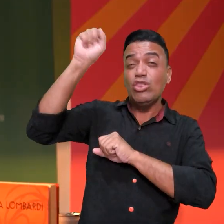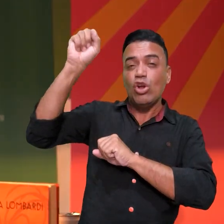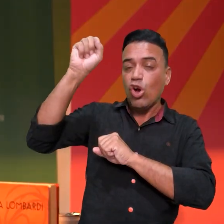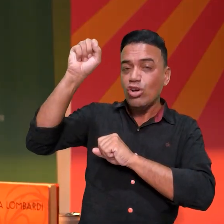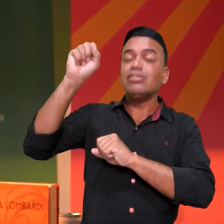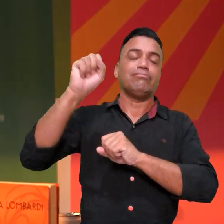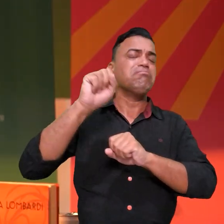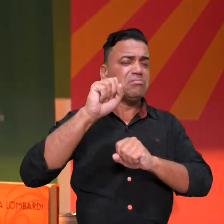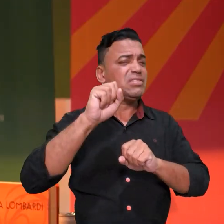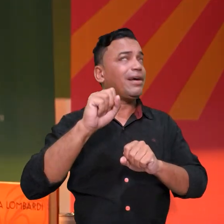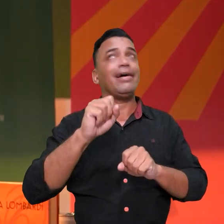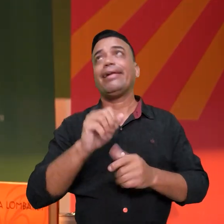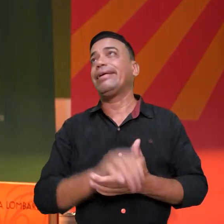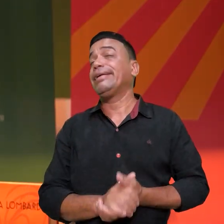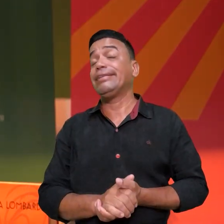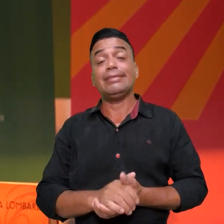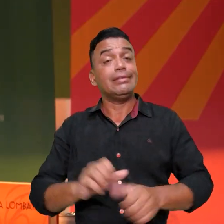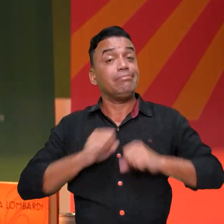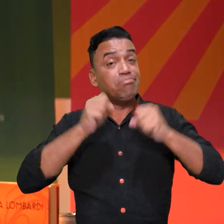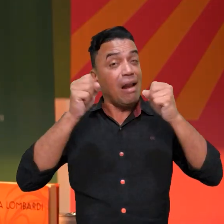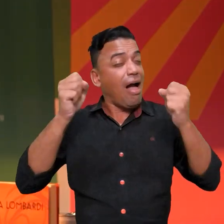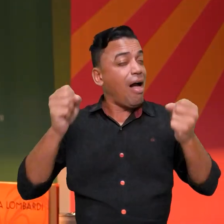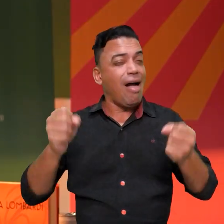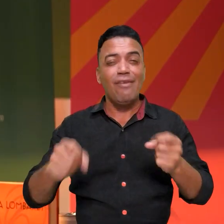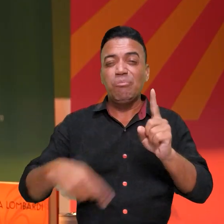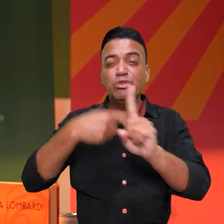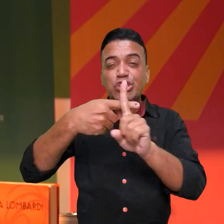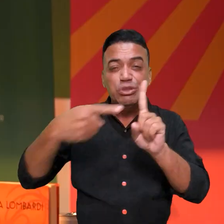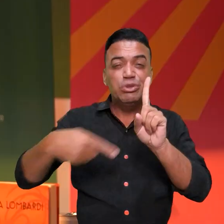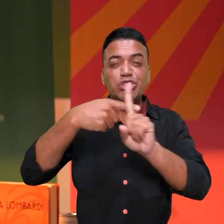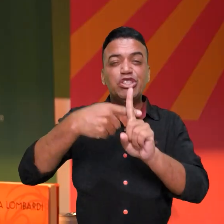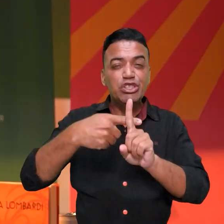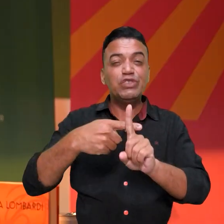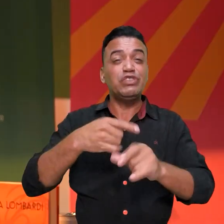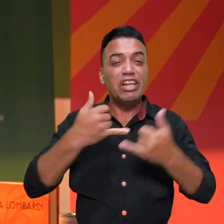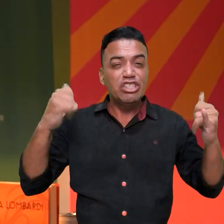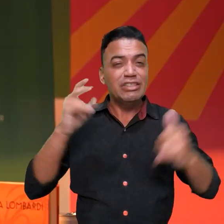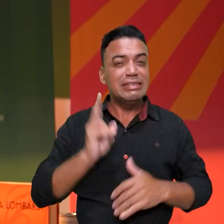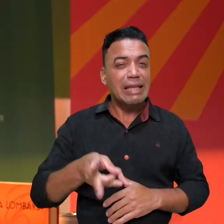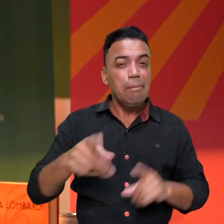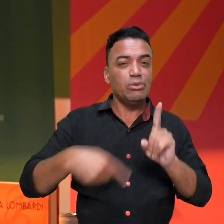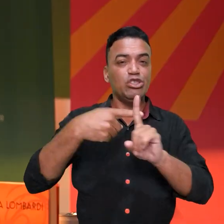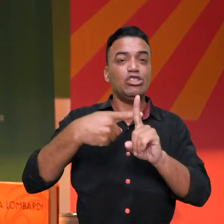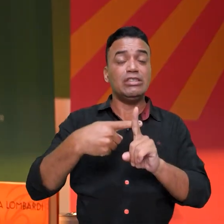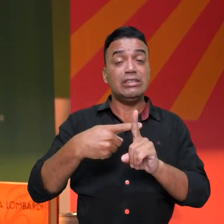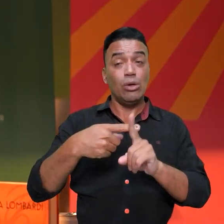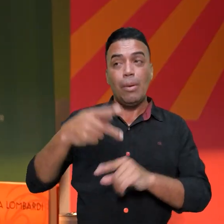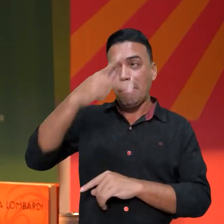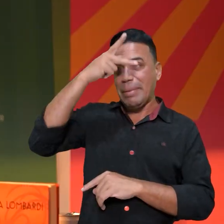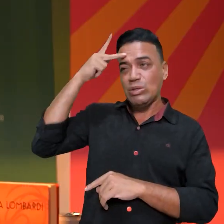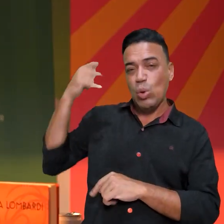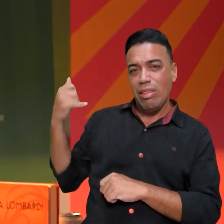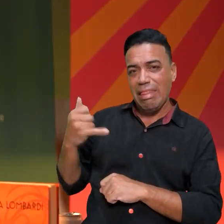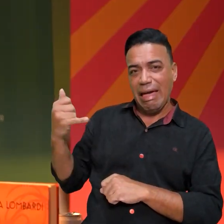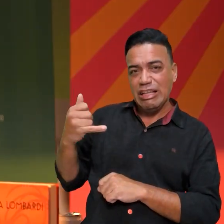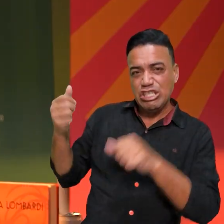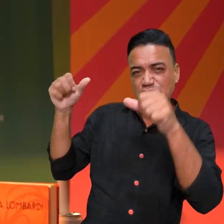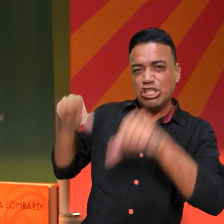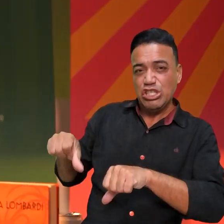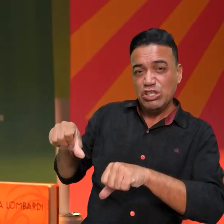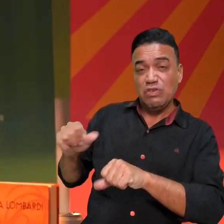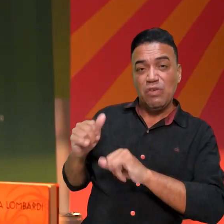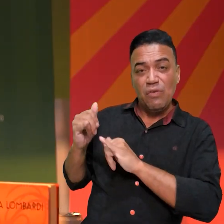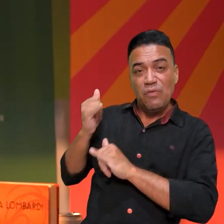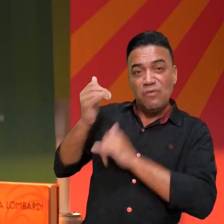otimista. E aí, esse poema me lembrou isso. Porque reparem o seguinte, um pessimista diria,